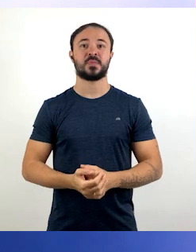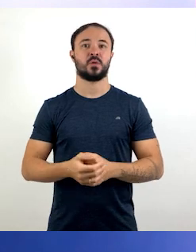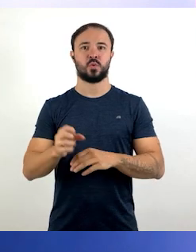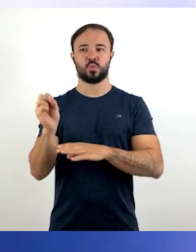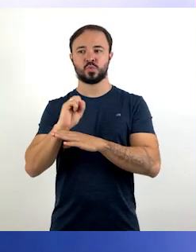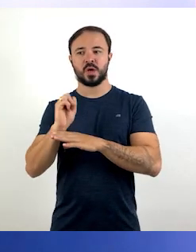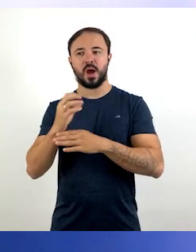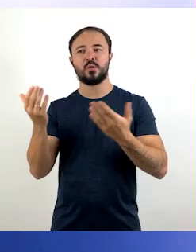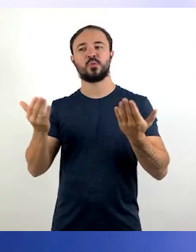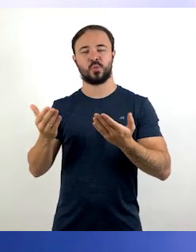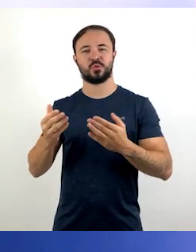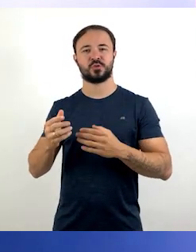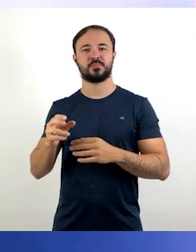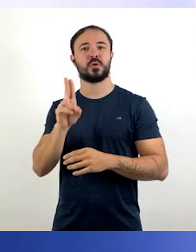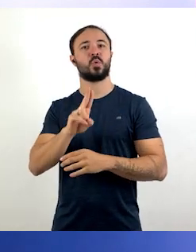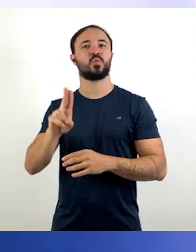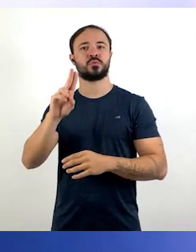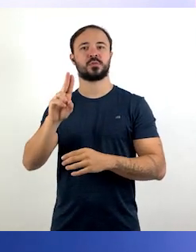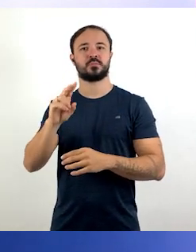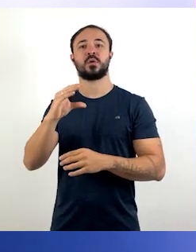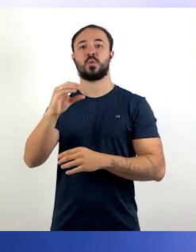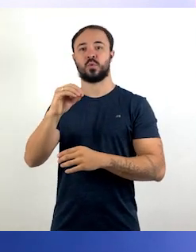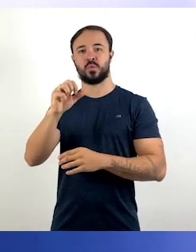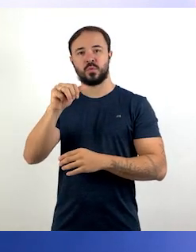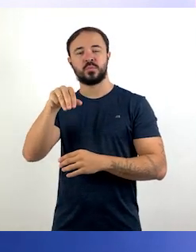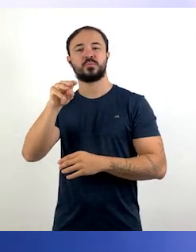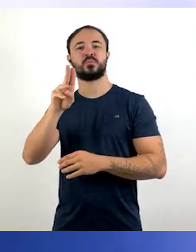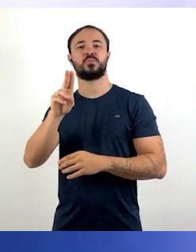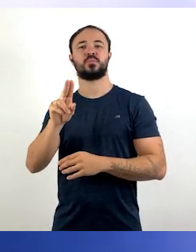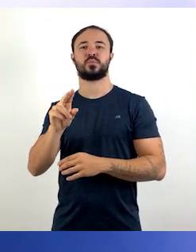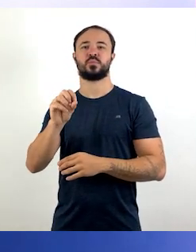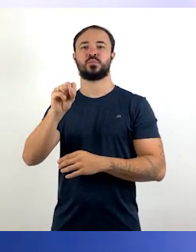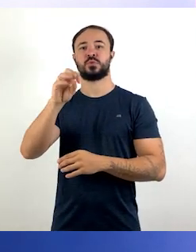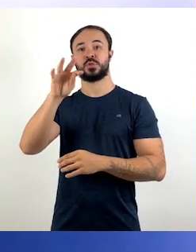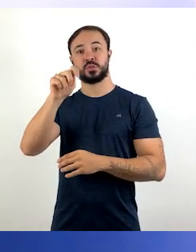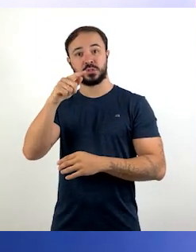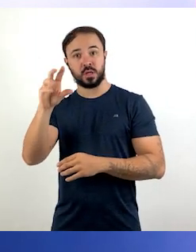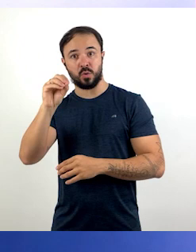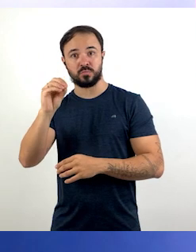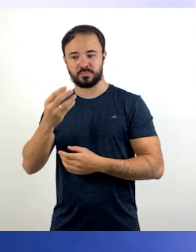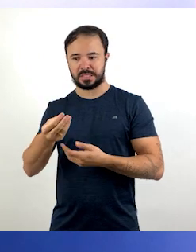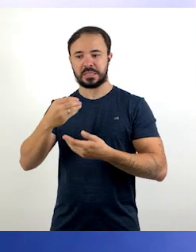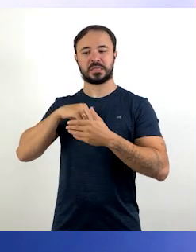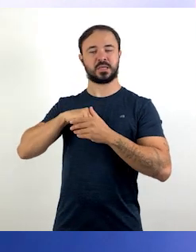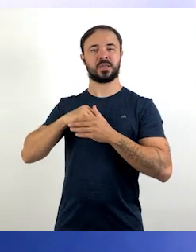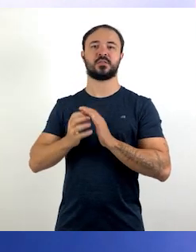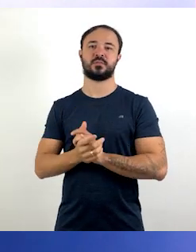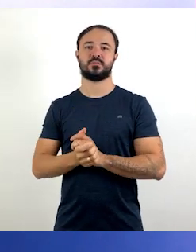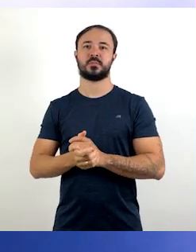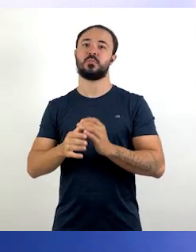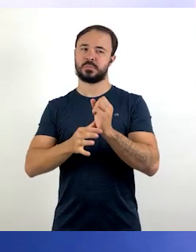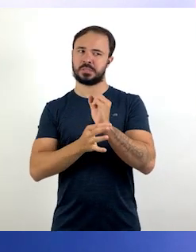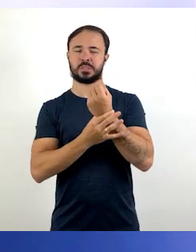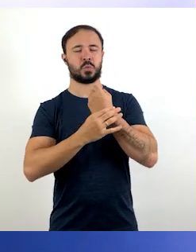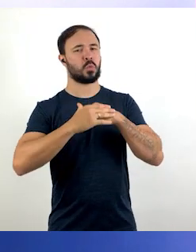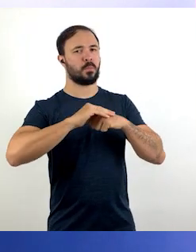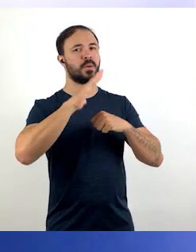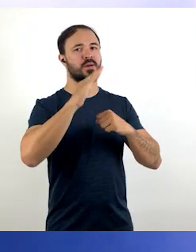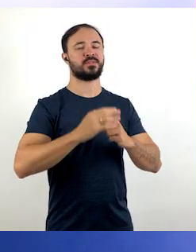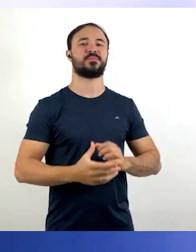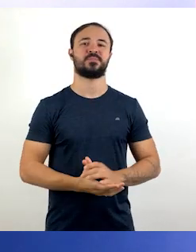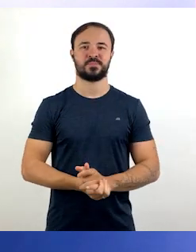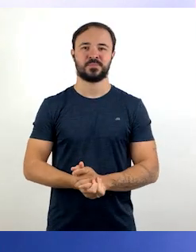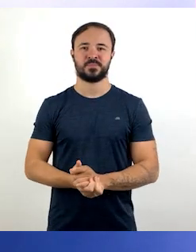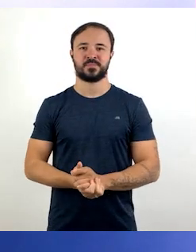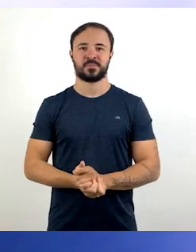Os automóveis de hoje em dia utilizam a combustão interna, diminuindo um pouco a sua eficiência, porém a sua segurança é um pouco